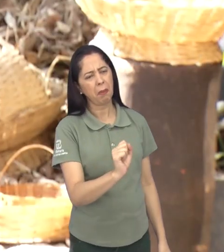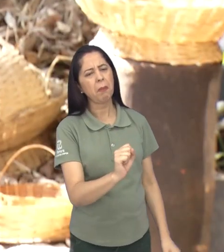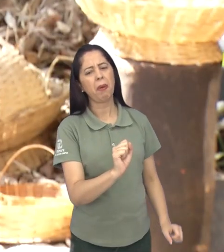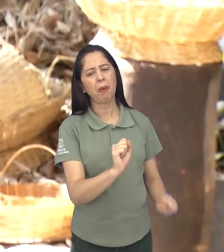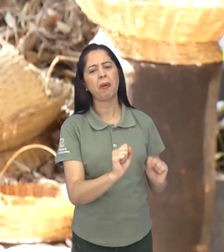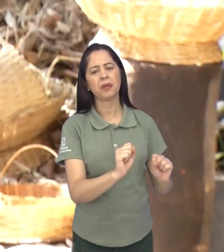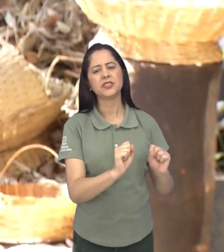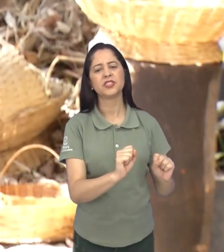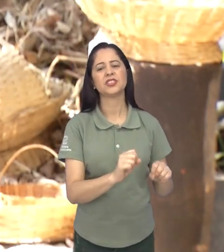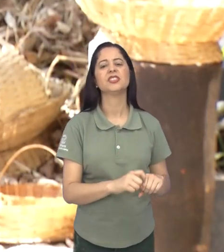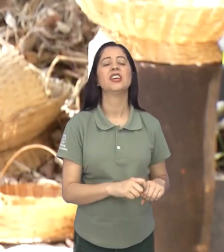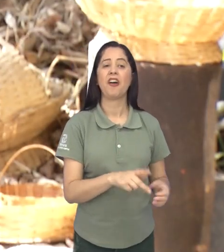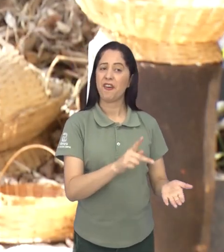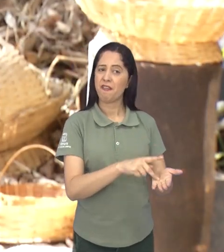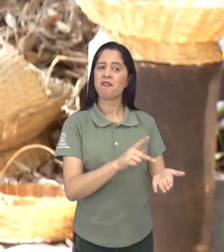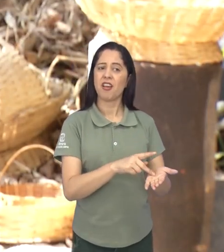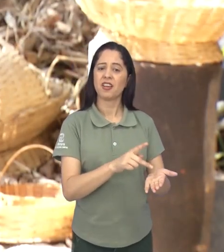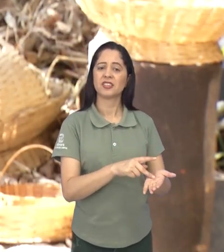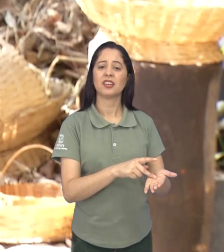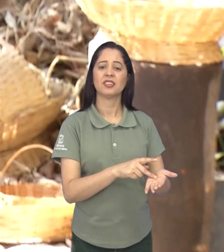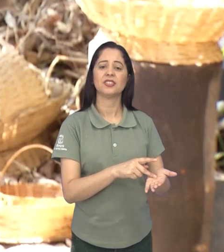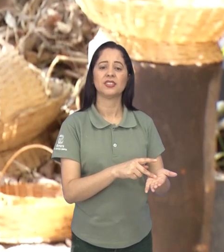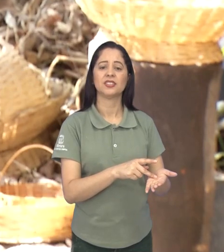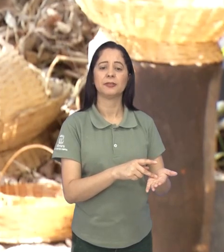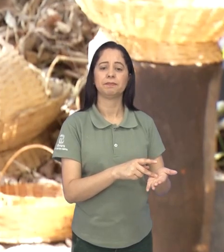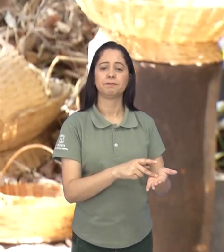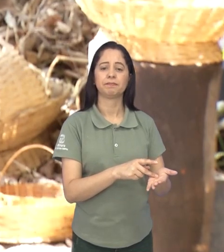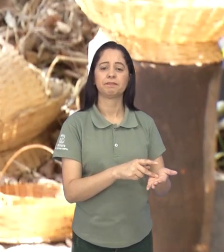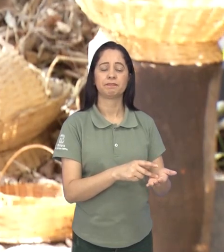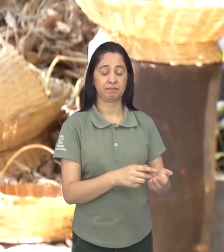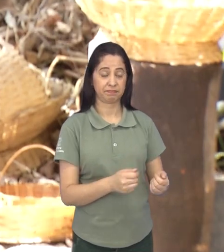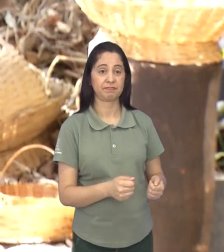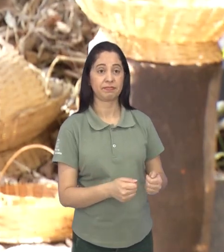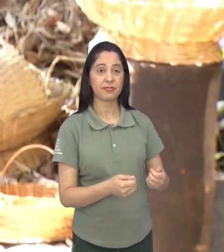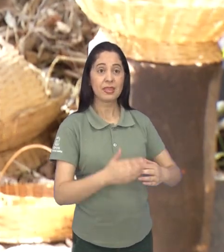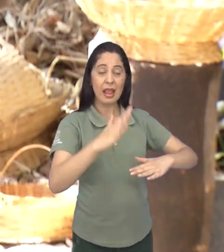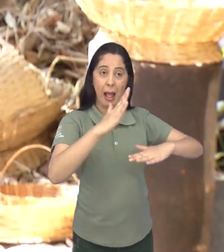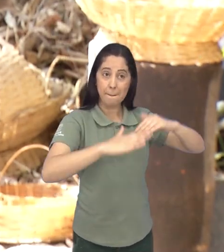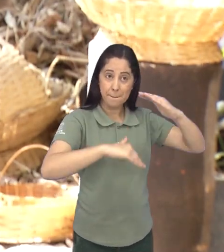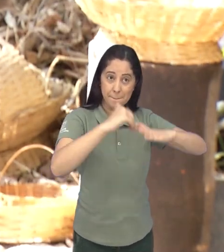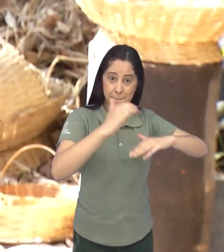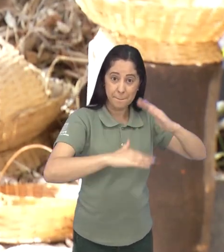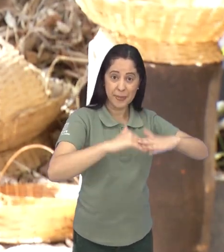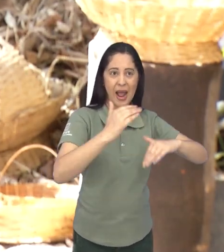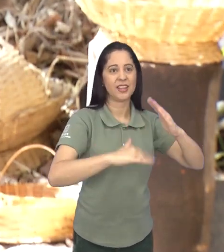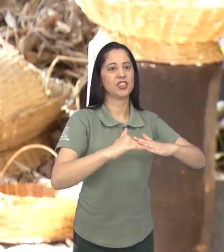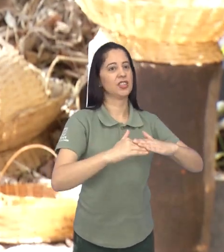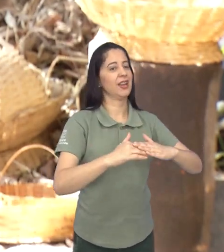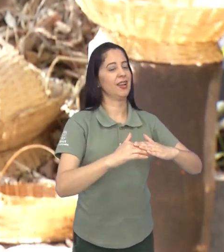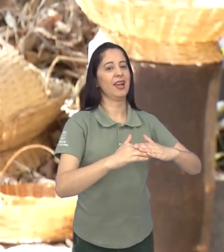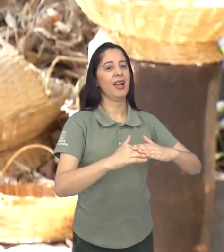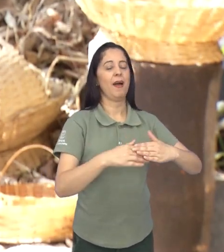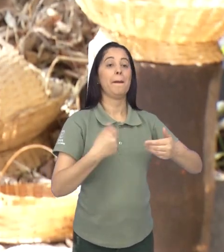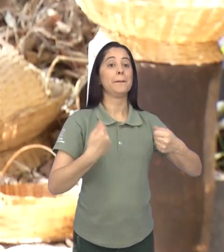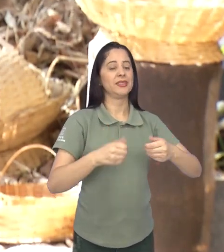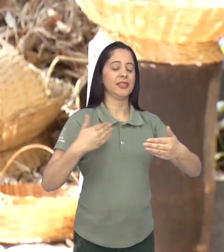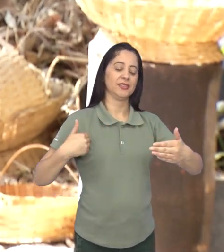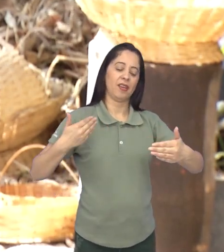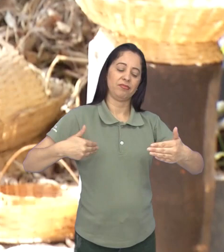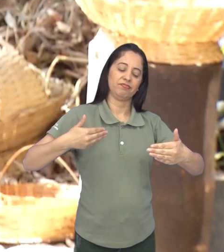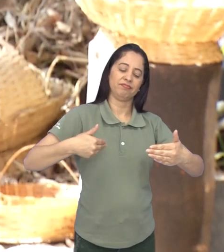Vive? Pode viver. Pode viver, realmente. Agora, em relação à prática, é só o tempo,